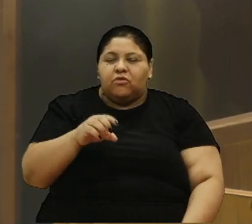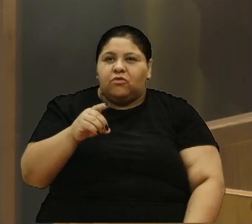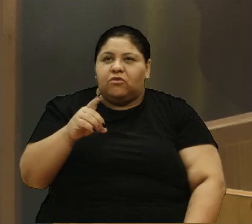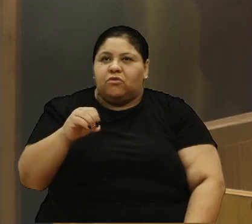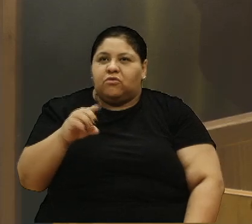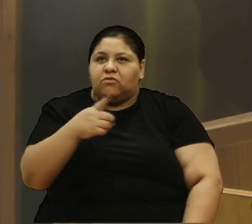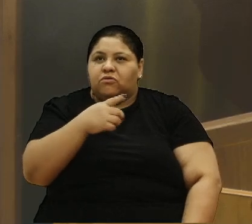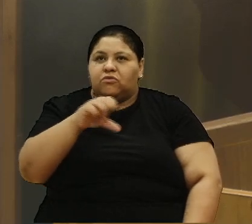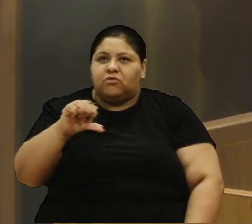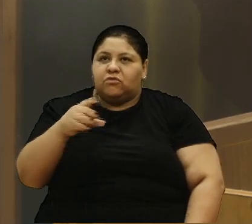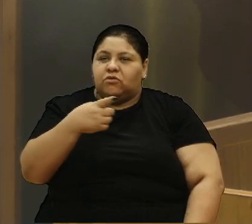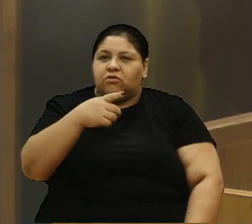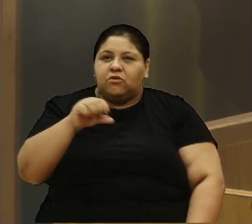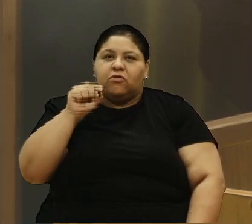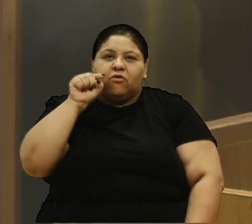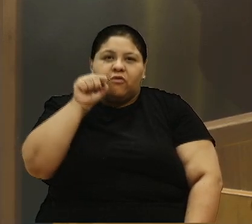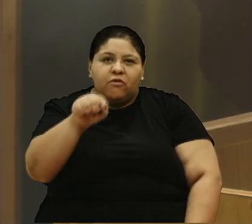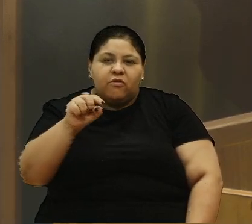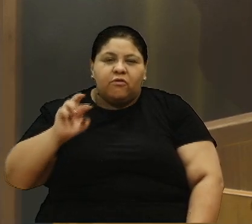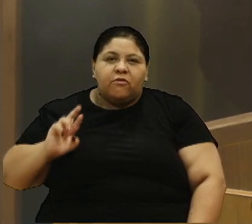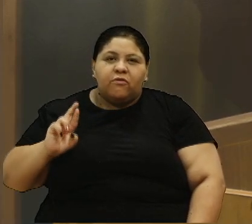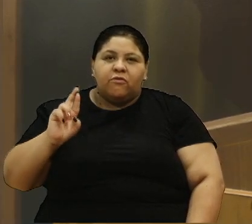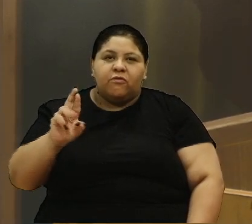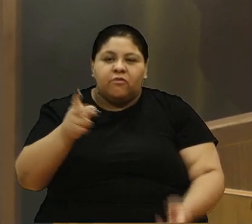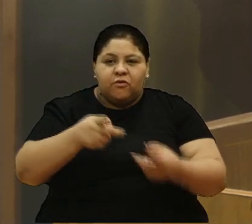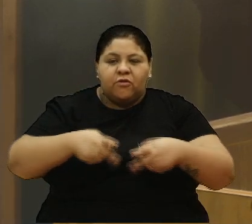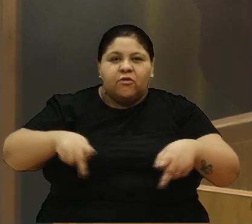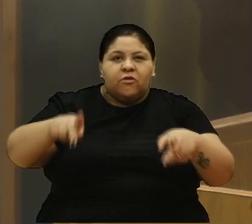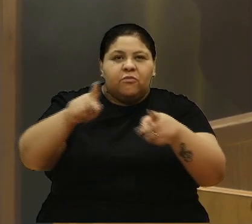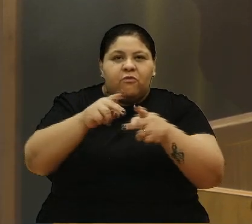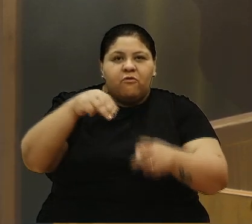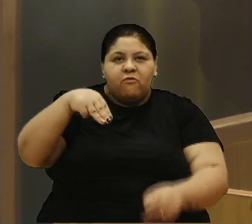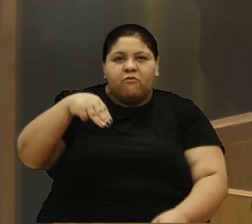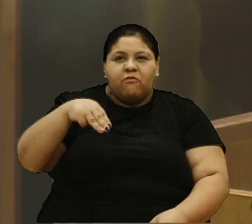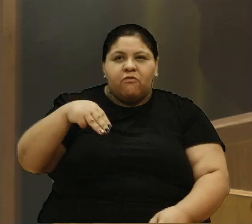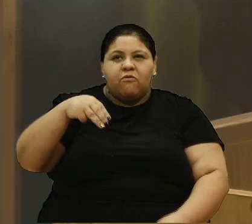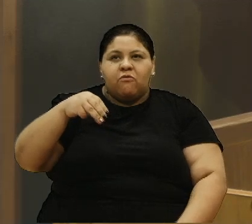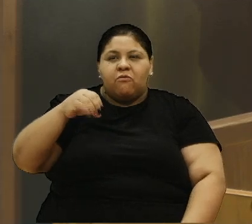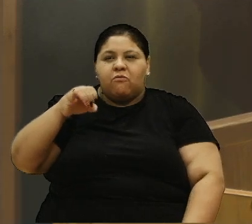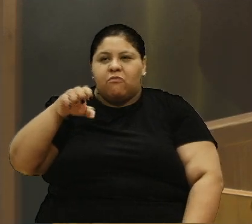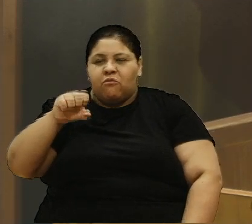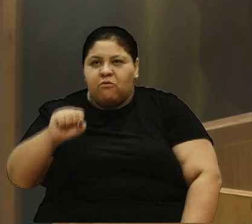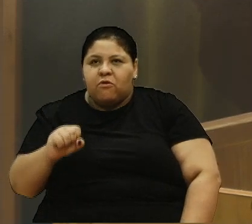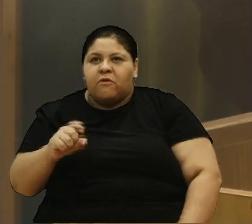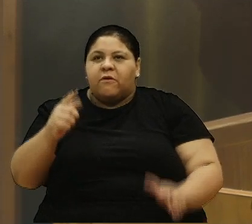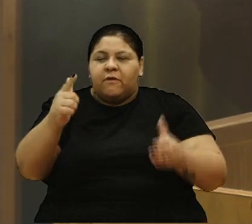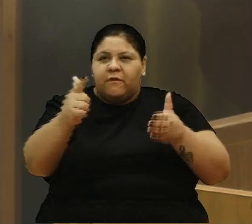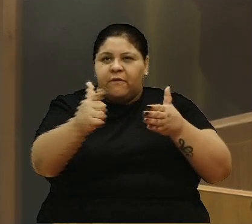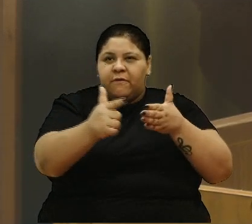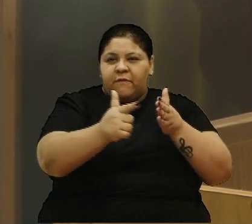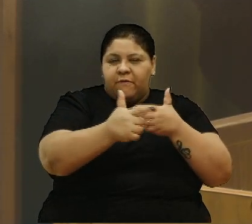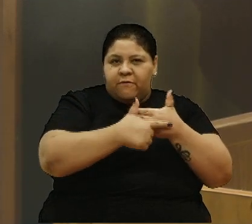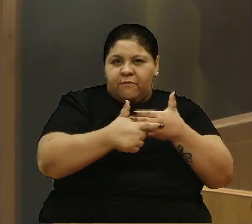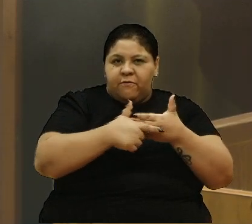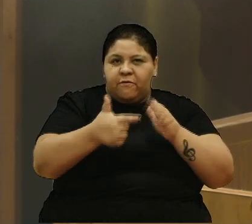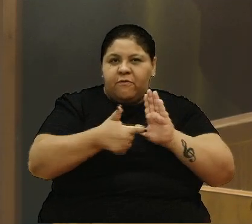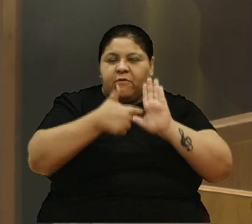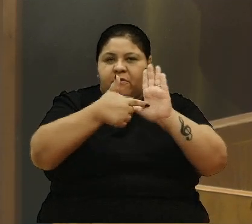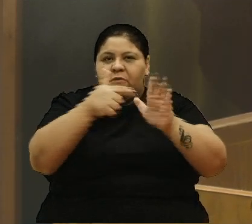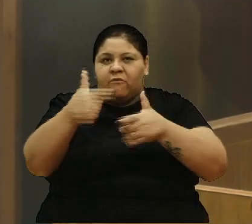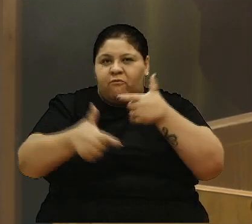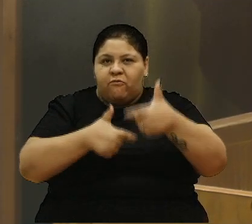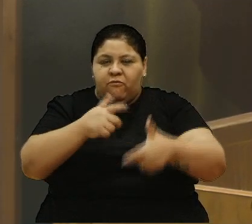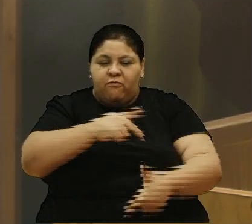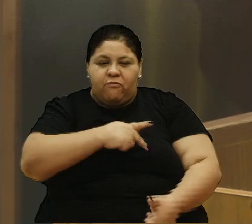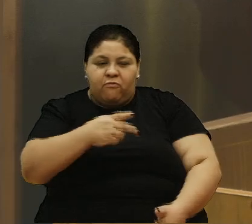18:19. Seja você o representante do povo, Moisés. Esse papel reflete o trabalho de um presidente